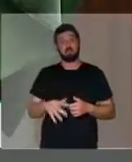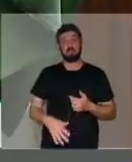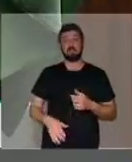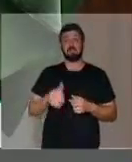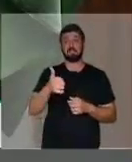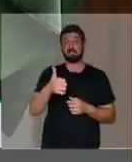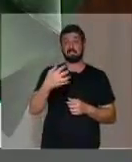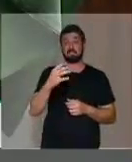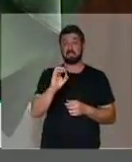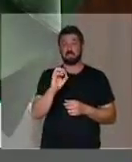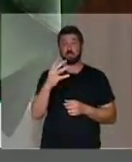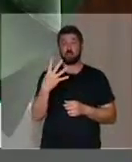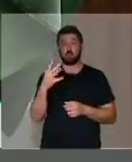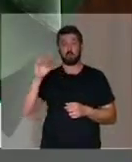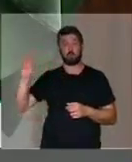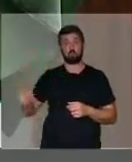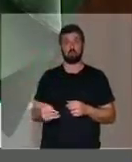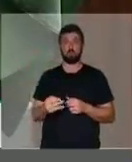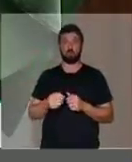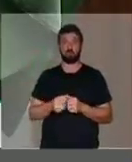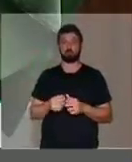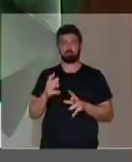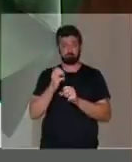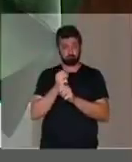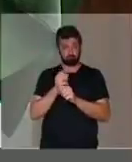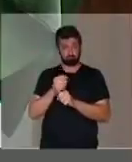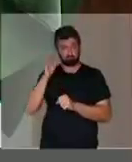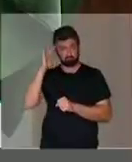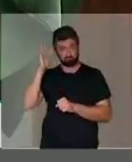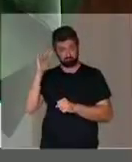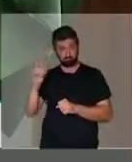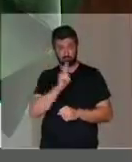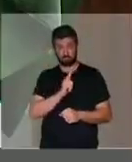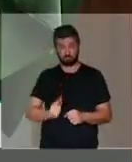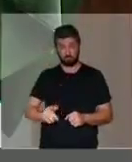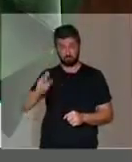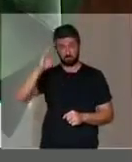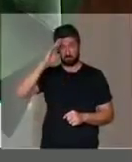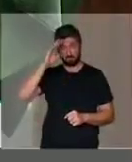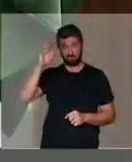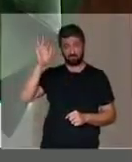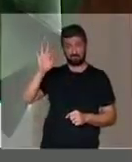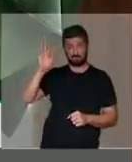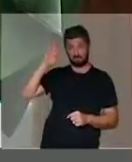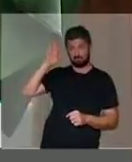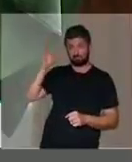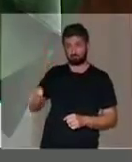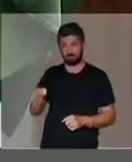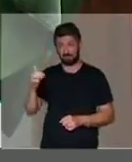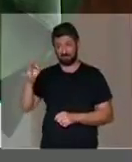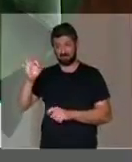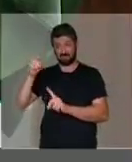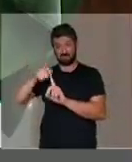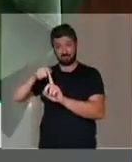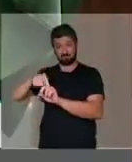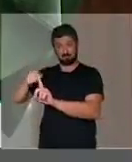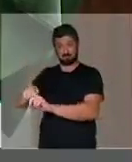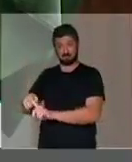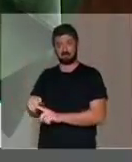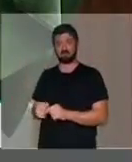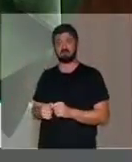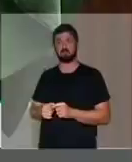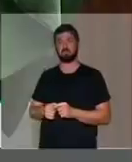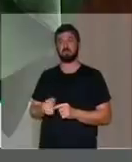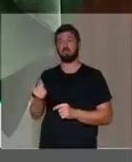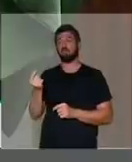aproximadamente 104 milhões. Se calcularmos a intervenção federal durante 10 meses, chegamos